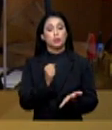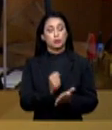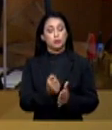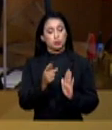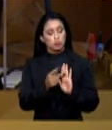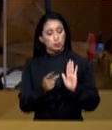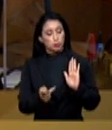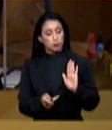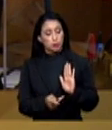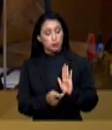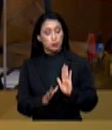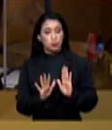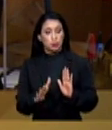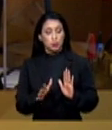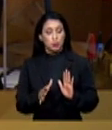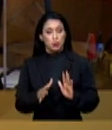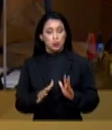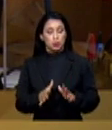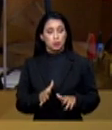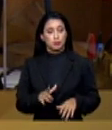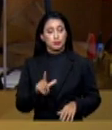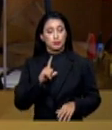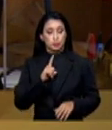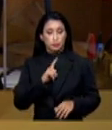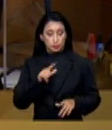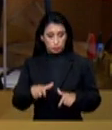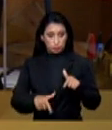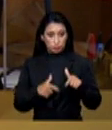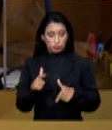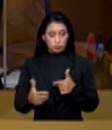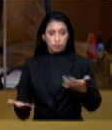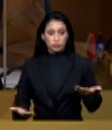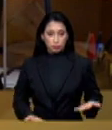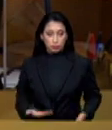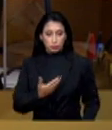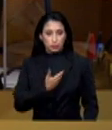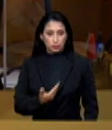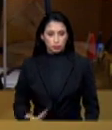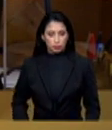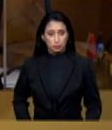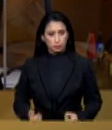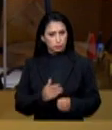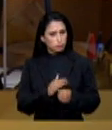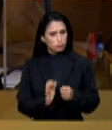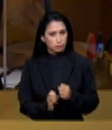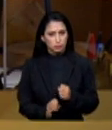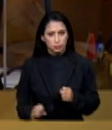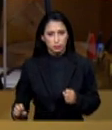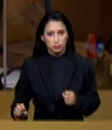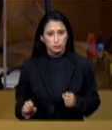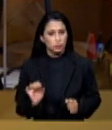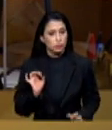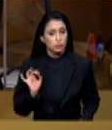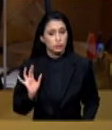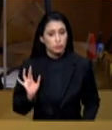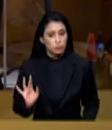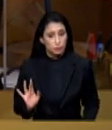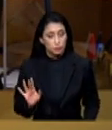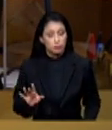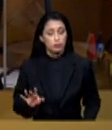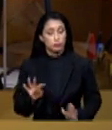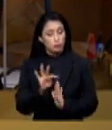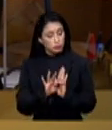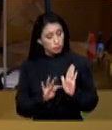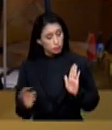enquanto mecanismo de delegação da prestação dos serviços públicos de saneamento só isso a